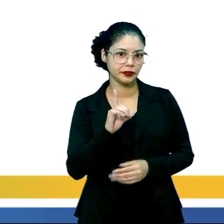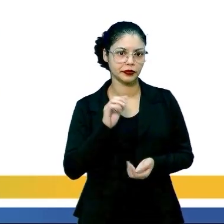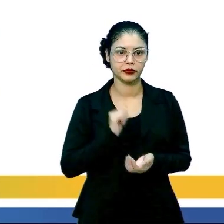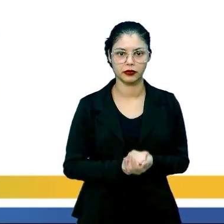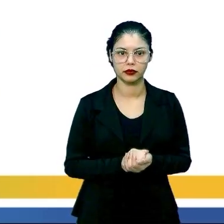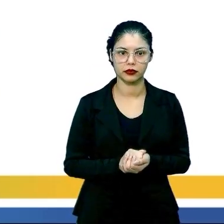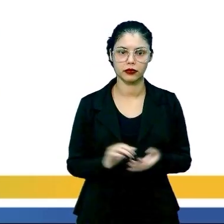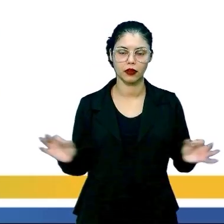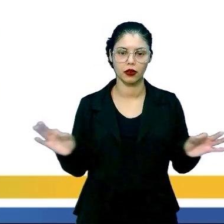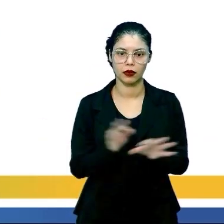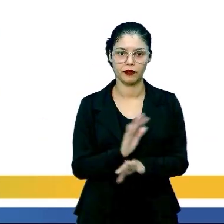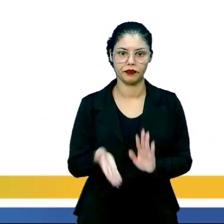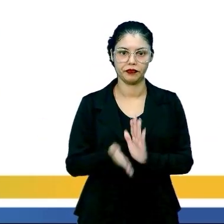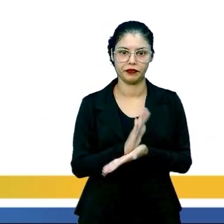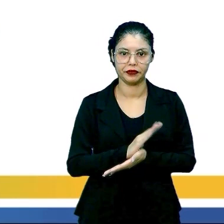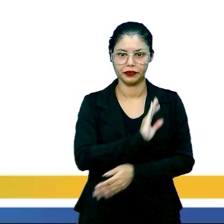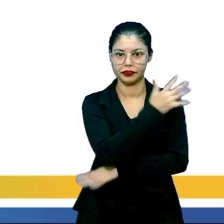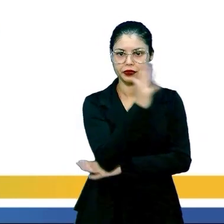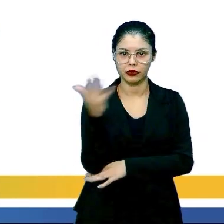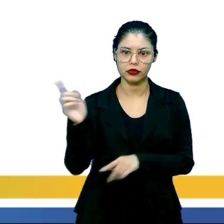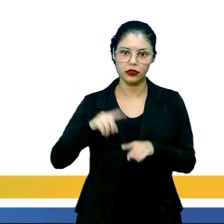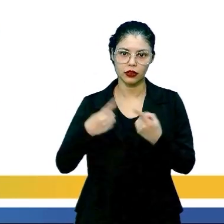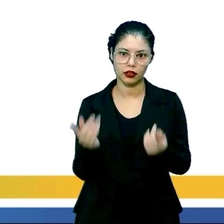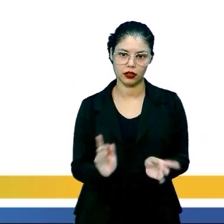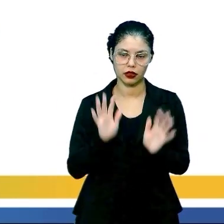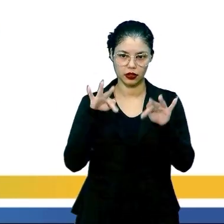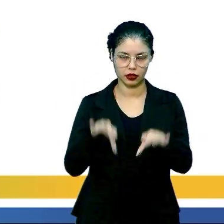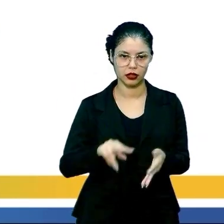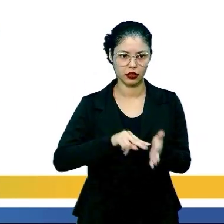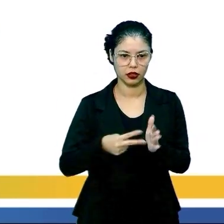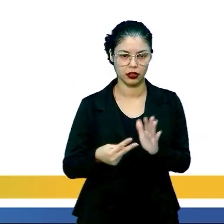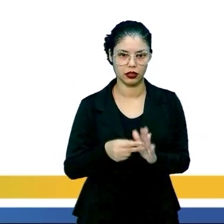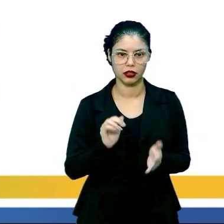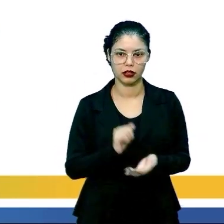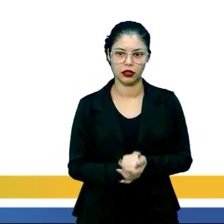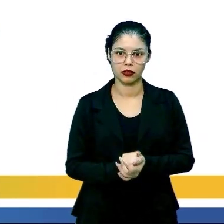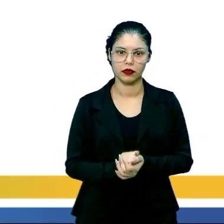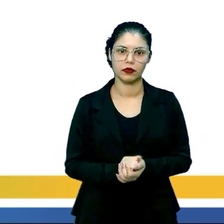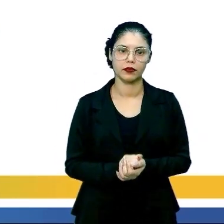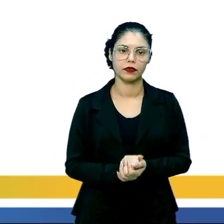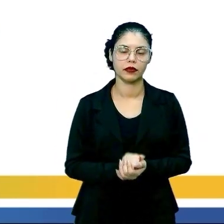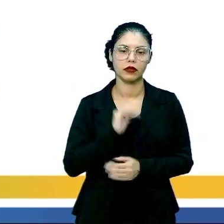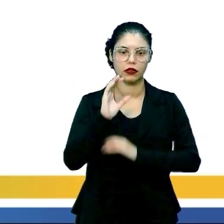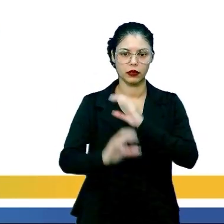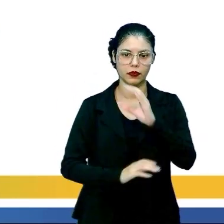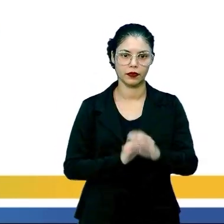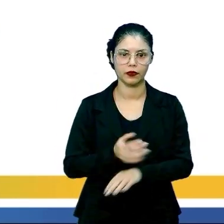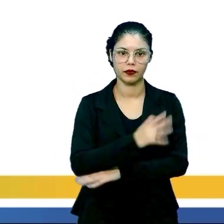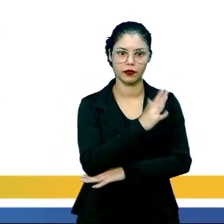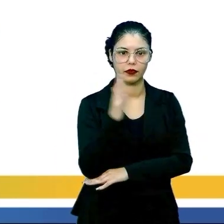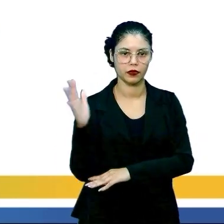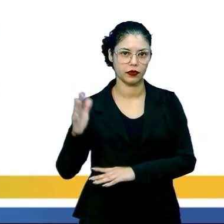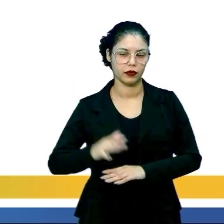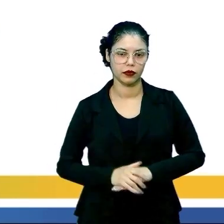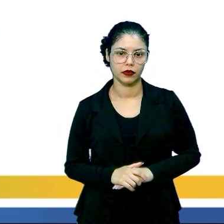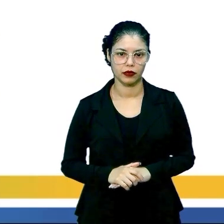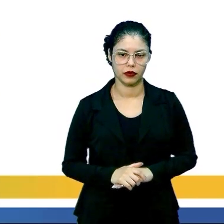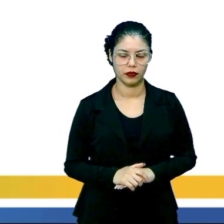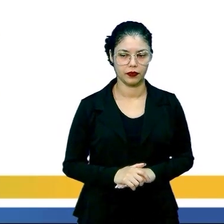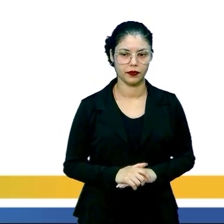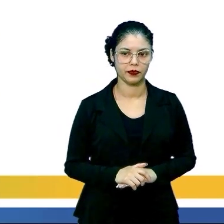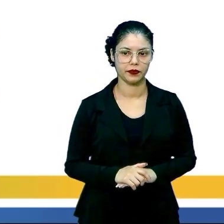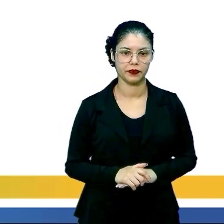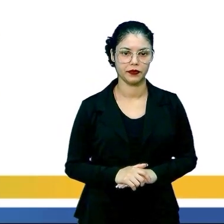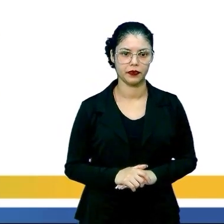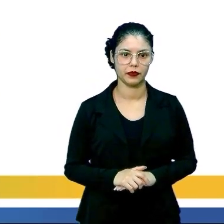D, degradou o meio ambiente, mas significou o fim dos trabalhos monótonos, regidos pelo